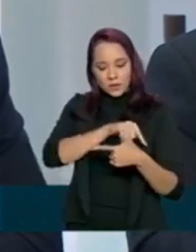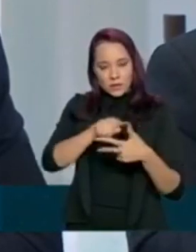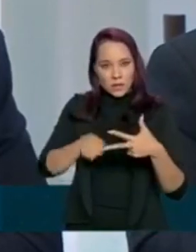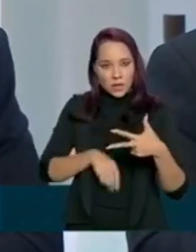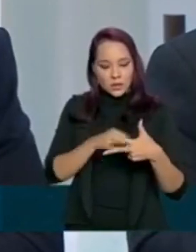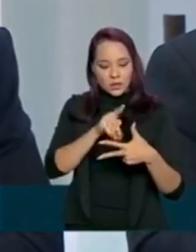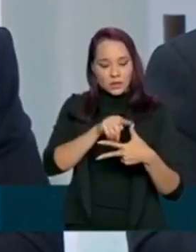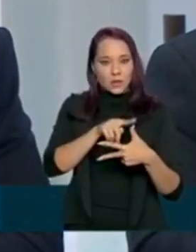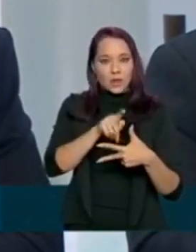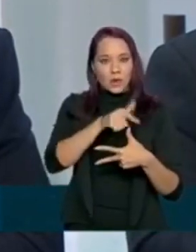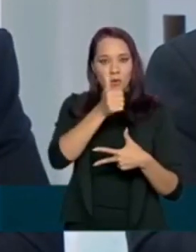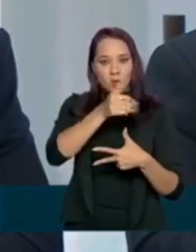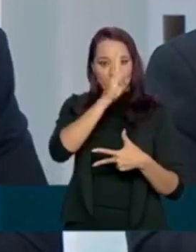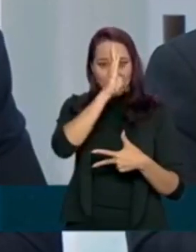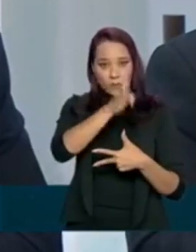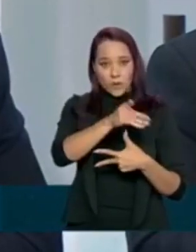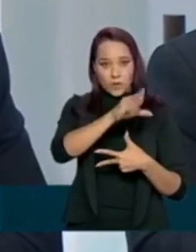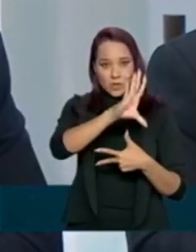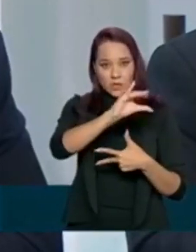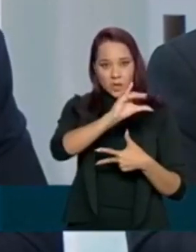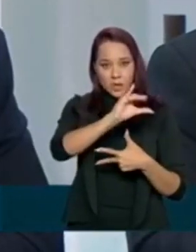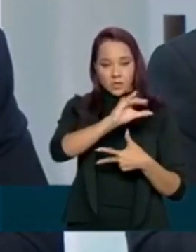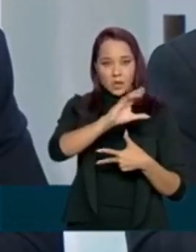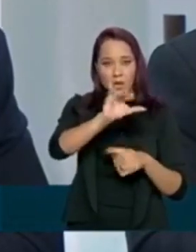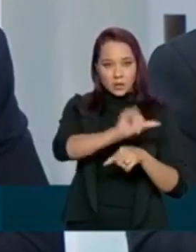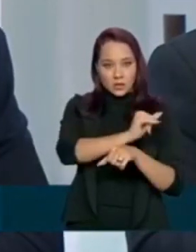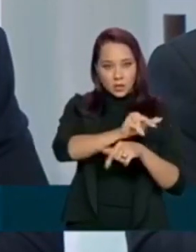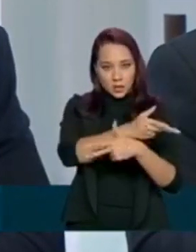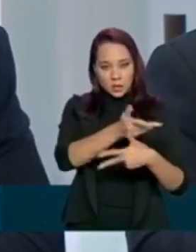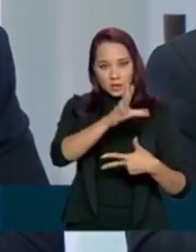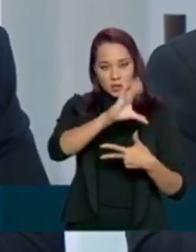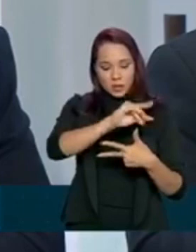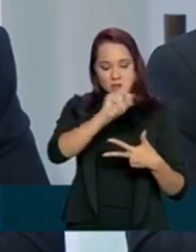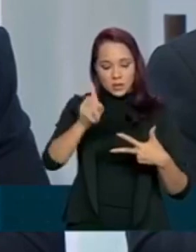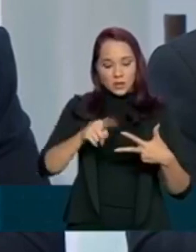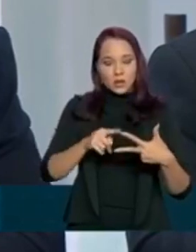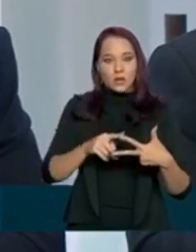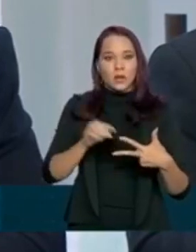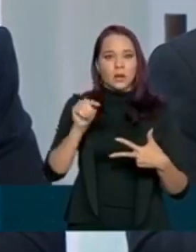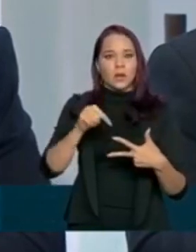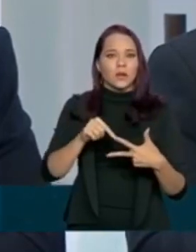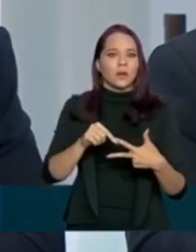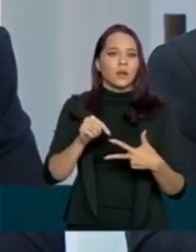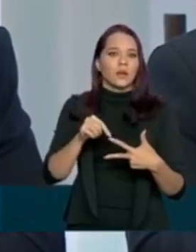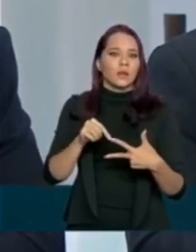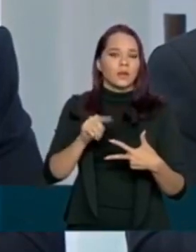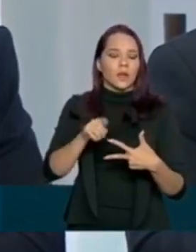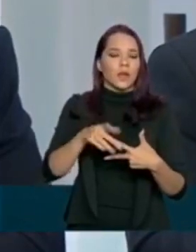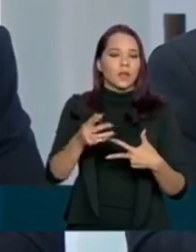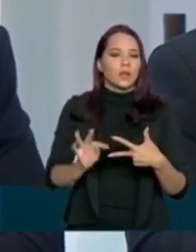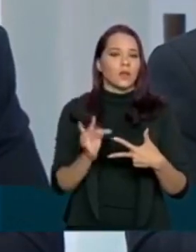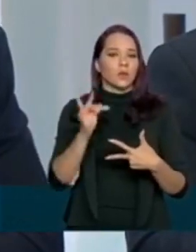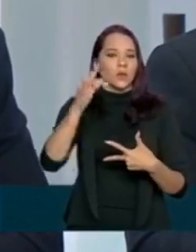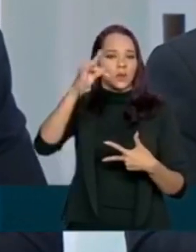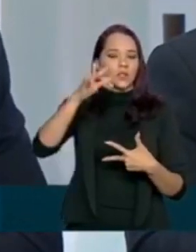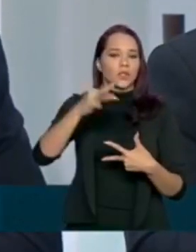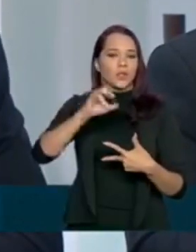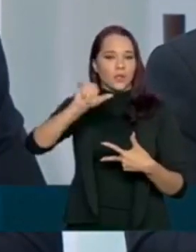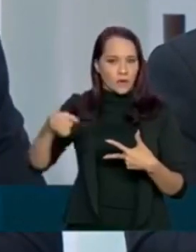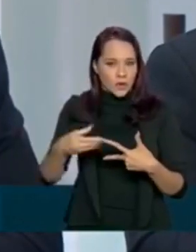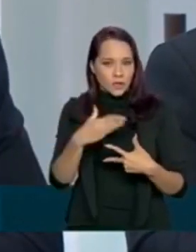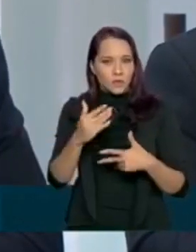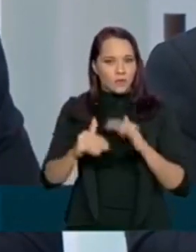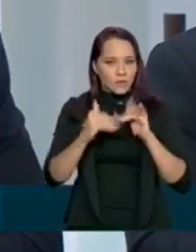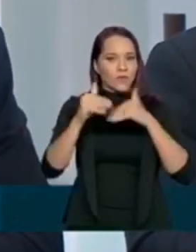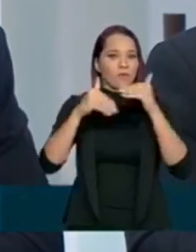três eixos um ligar diretamente a ciência as ações a ciência o outro ligado à tecnologia inovações